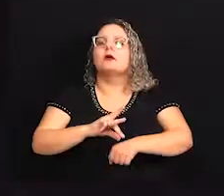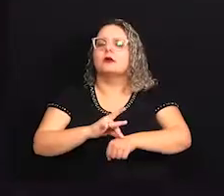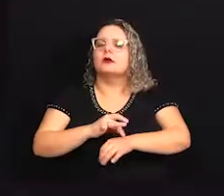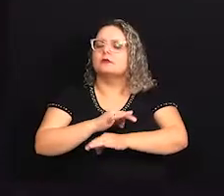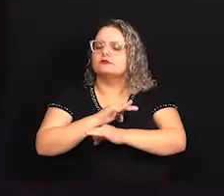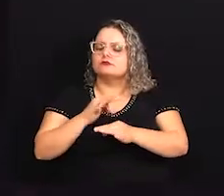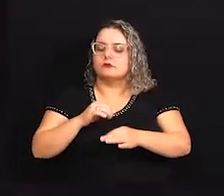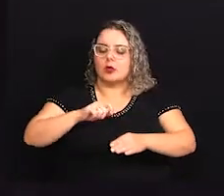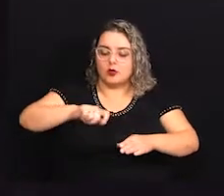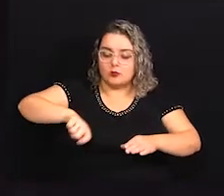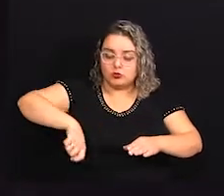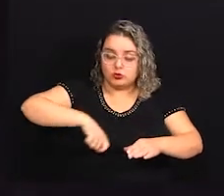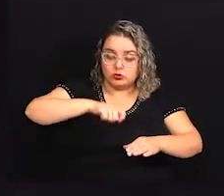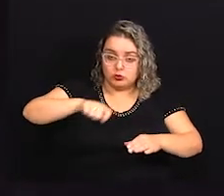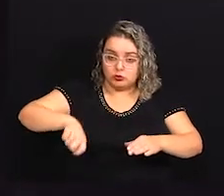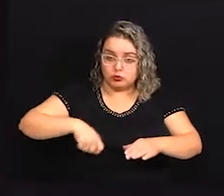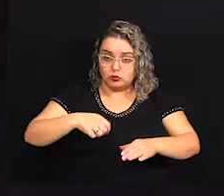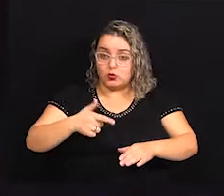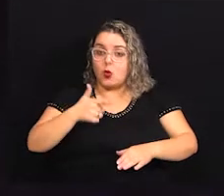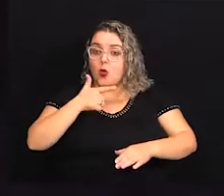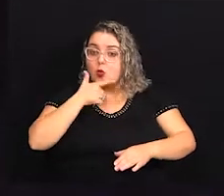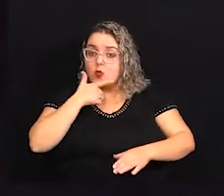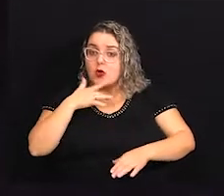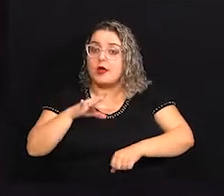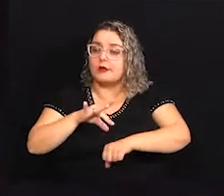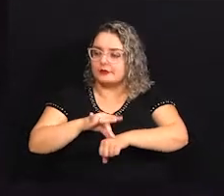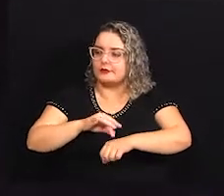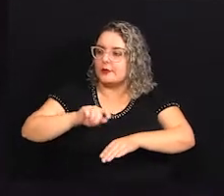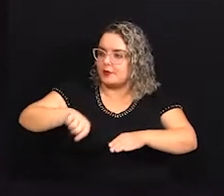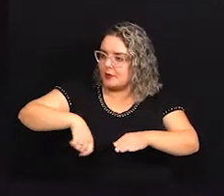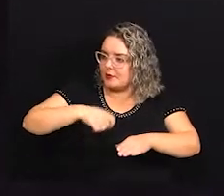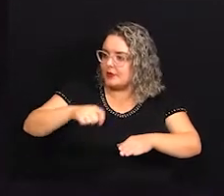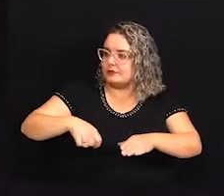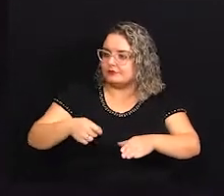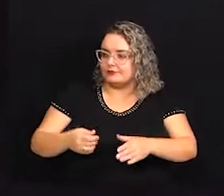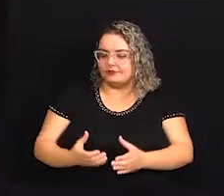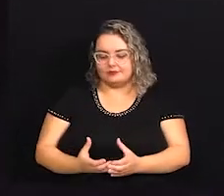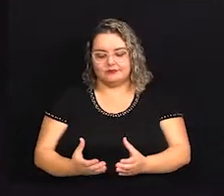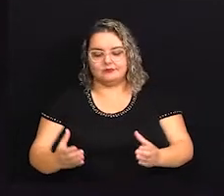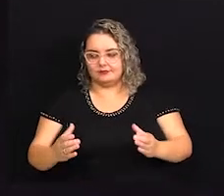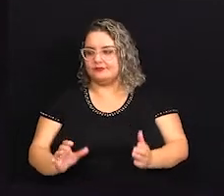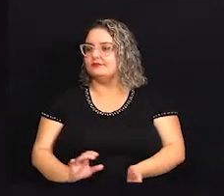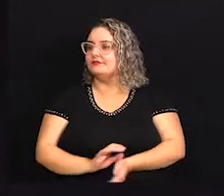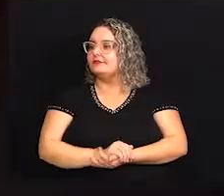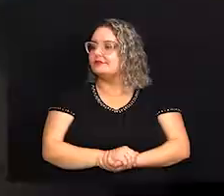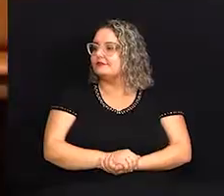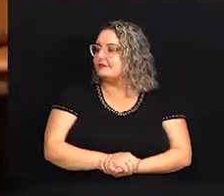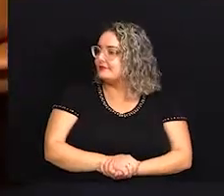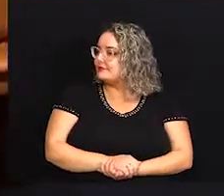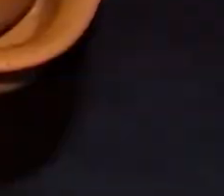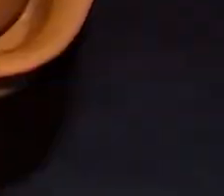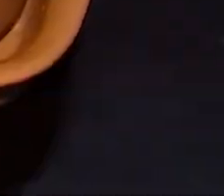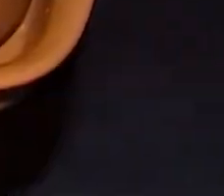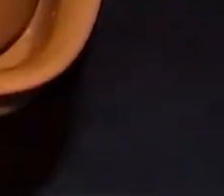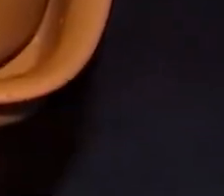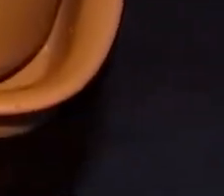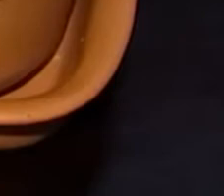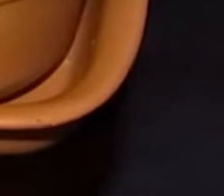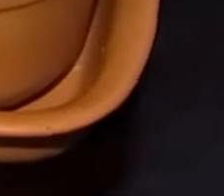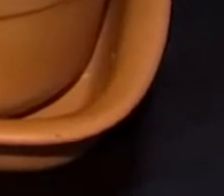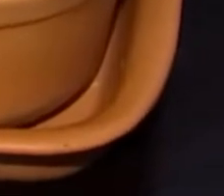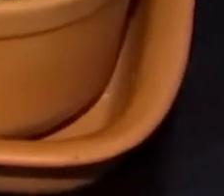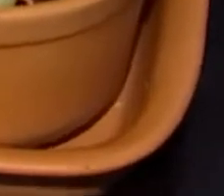Costela no ponto, dê uma mexida para misturar o queijo com a carne e coloque na bandeja.